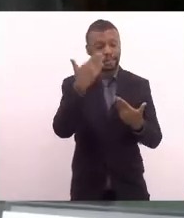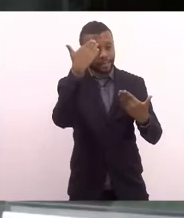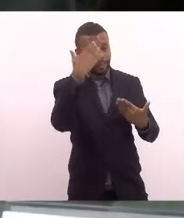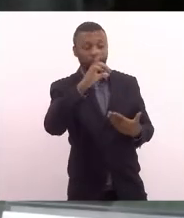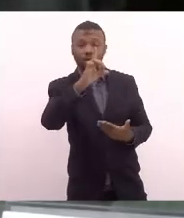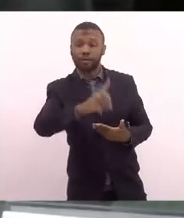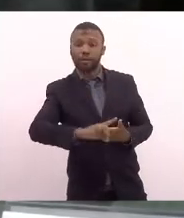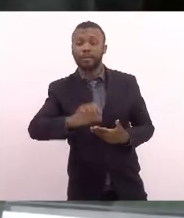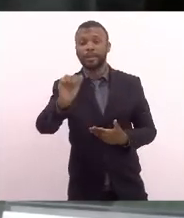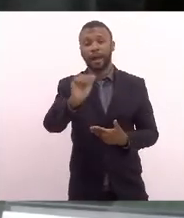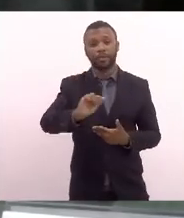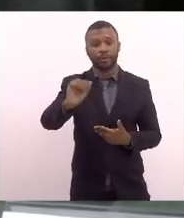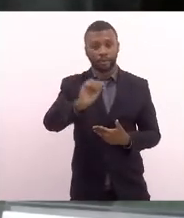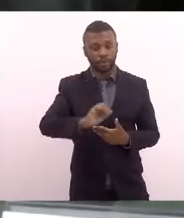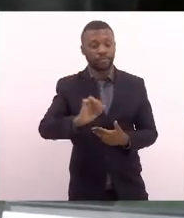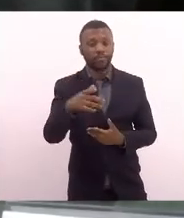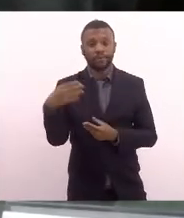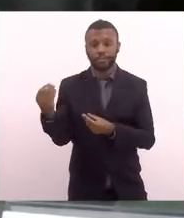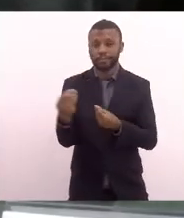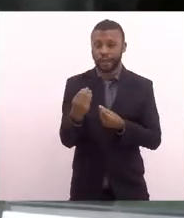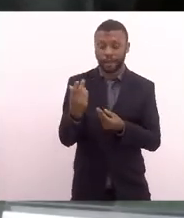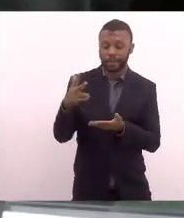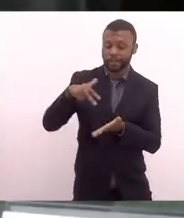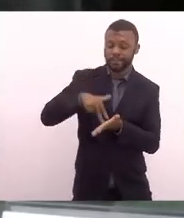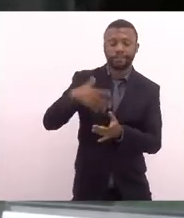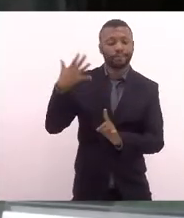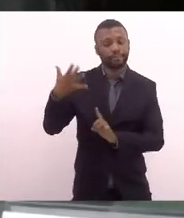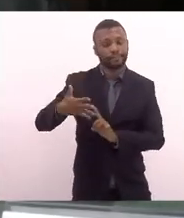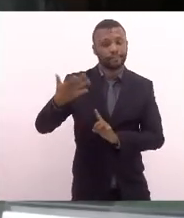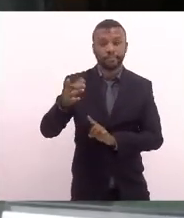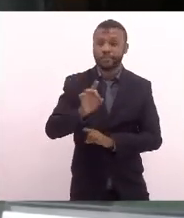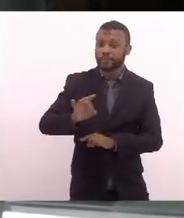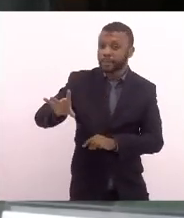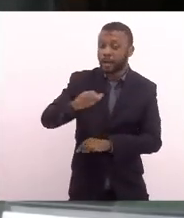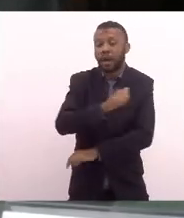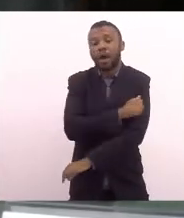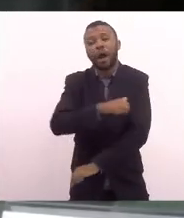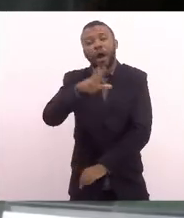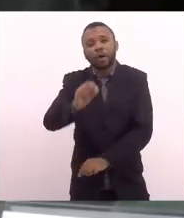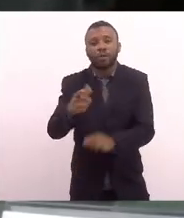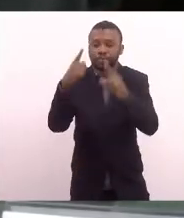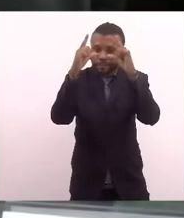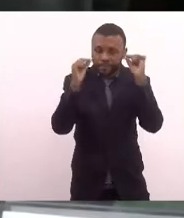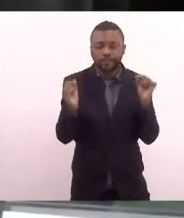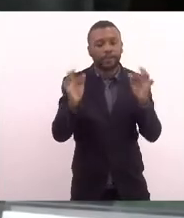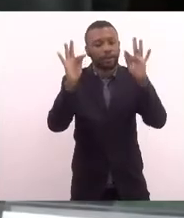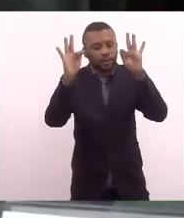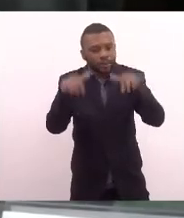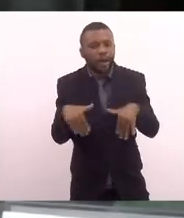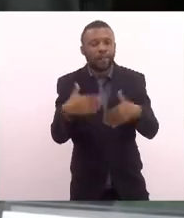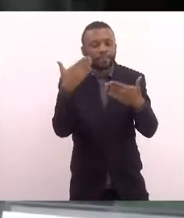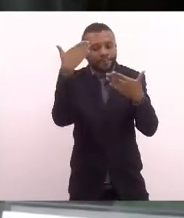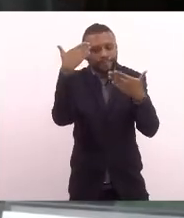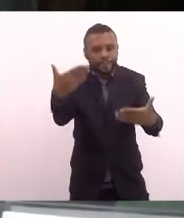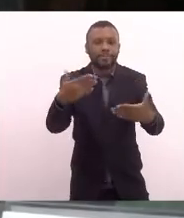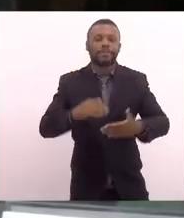por estar dando esse espaço de fala para os estudantes de enfermagem e a cada um presente nessa casa. Eu encerro minha fala. Muito